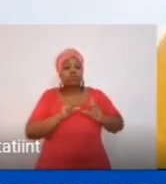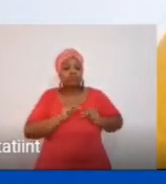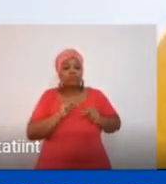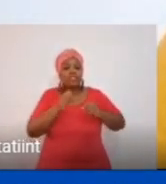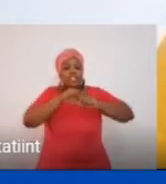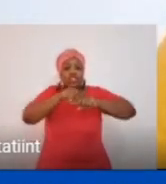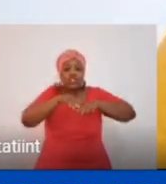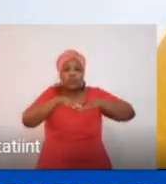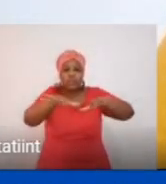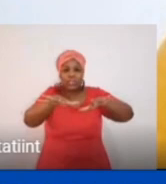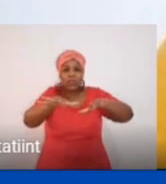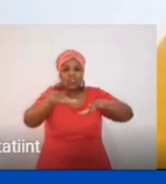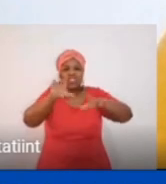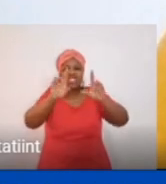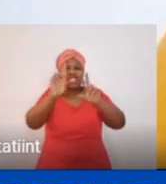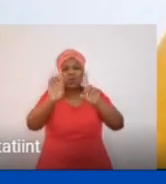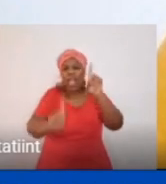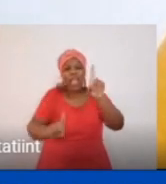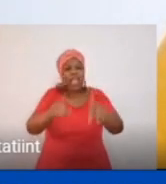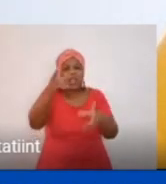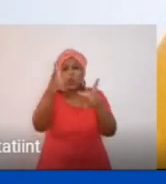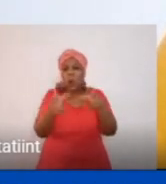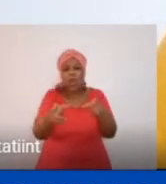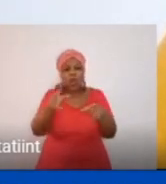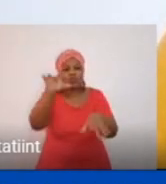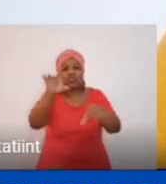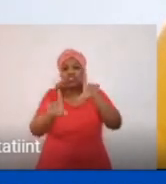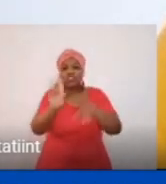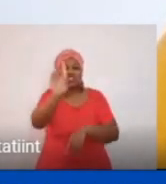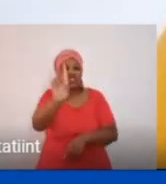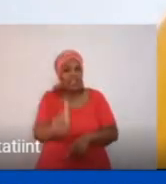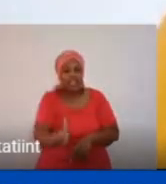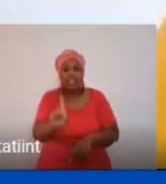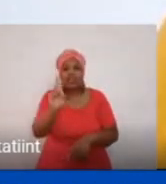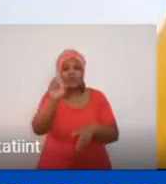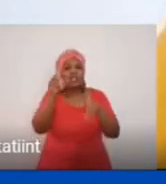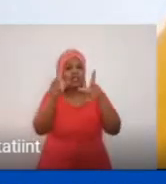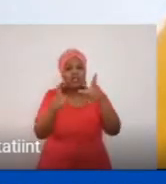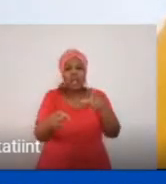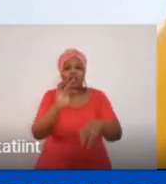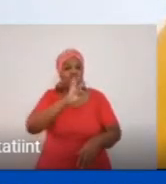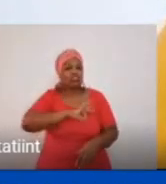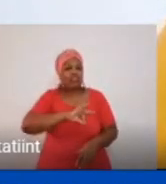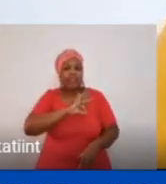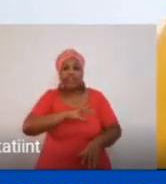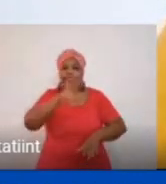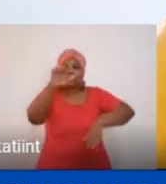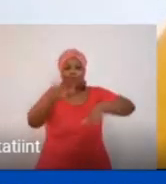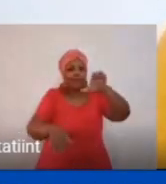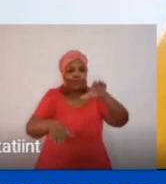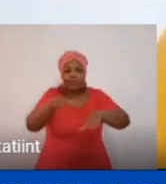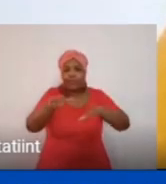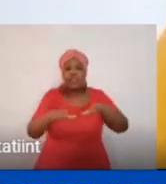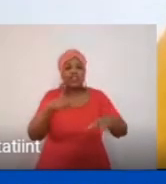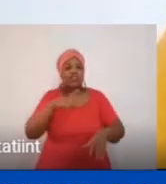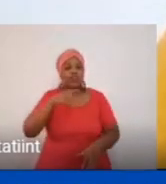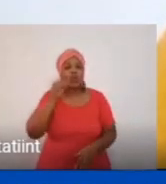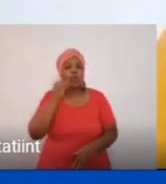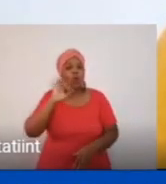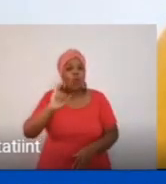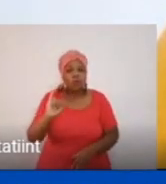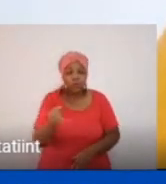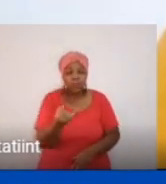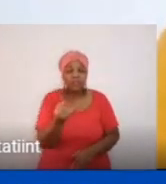distribuição desigual de direitos, distribuição desigual de renda, distribuição desigual de oportunidades, e ela é